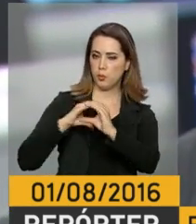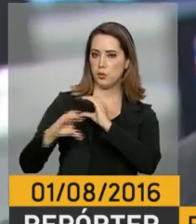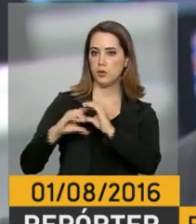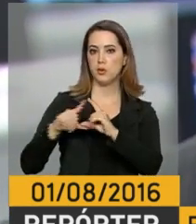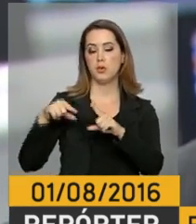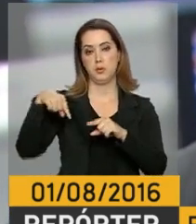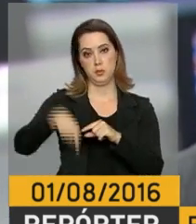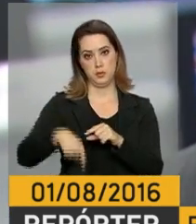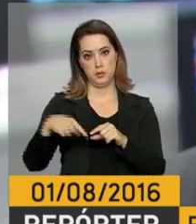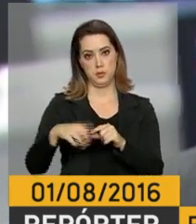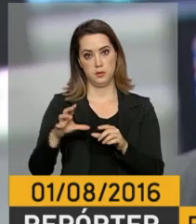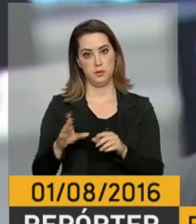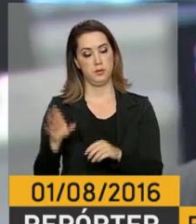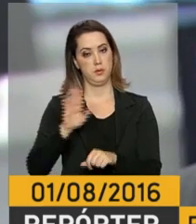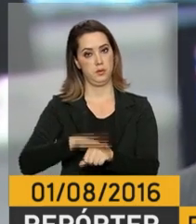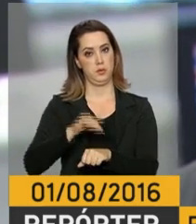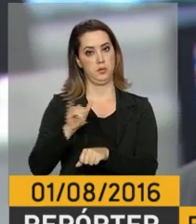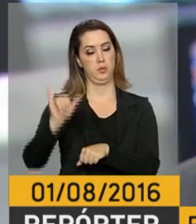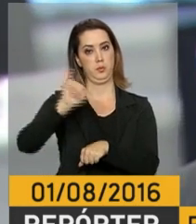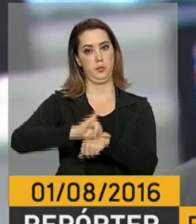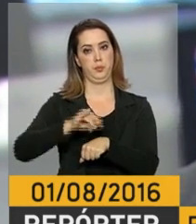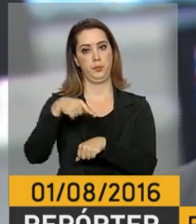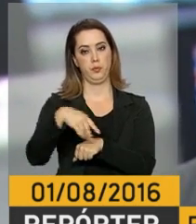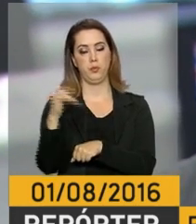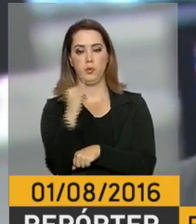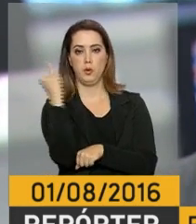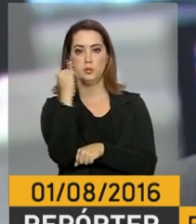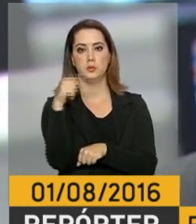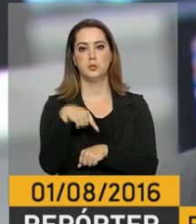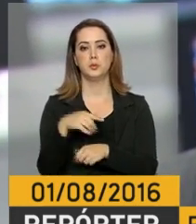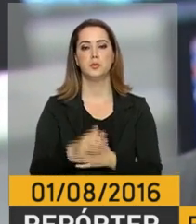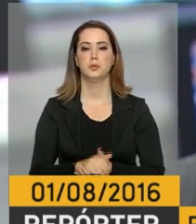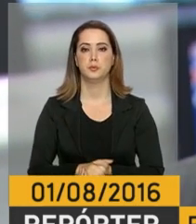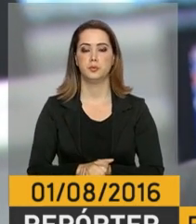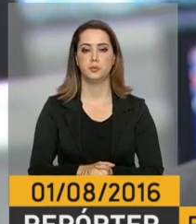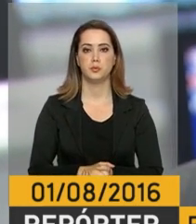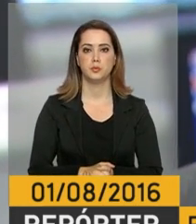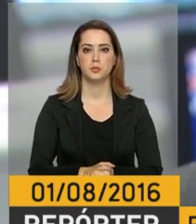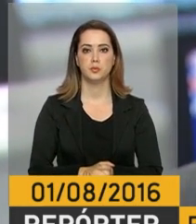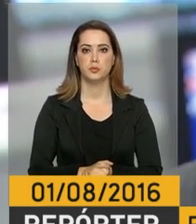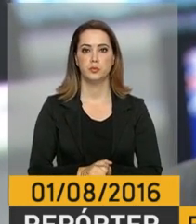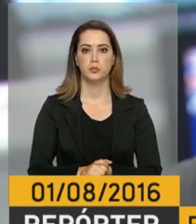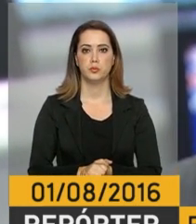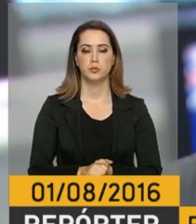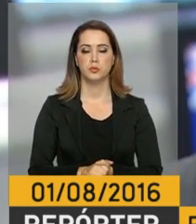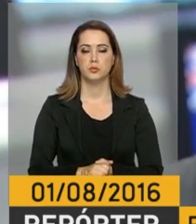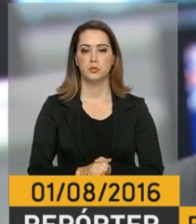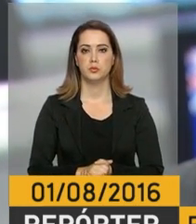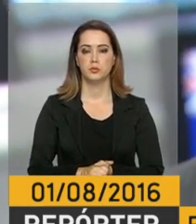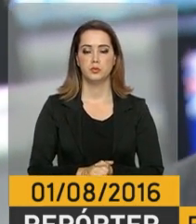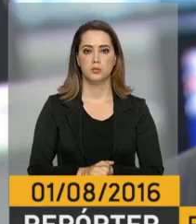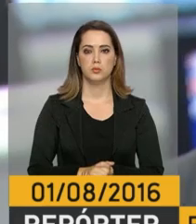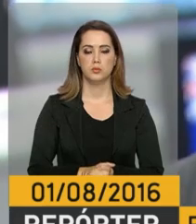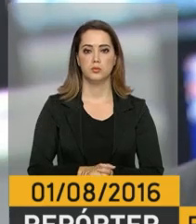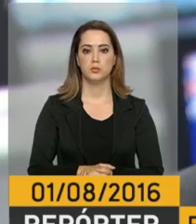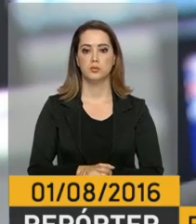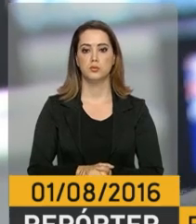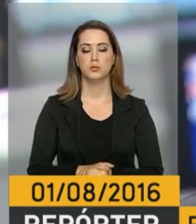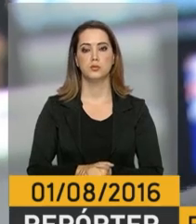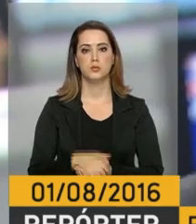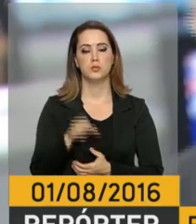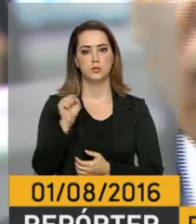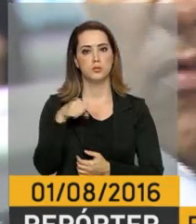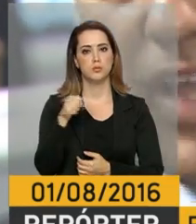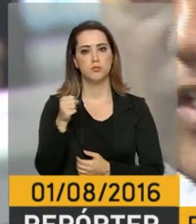central de inteligência. Depois, qual a quantidade de policiais foi inaugurada para os Jogos Olímpicos Paralímpicos? E depois, continua essa cooperação? Sim,